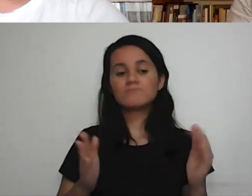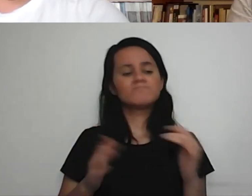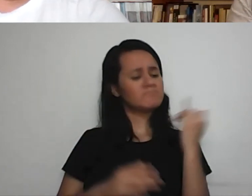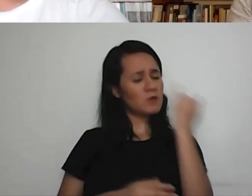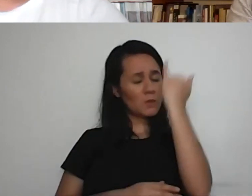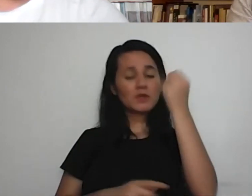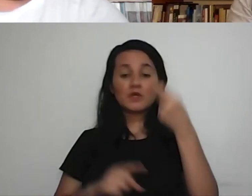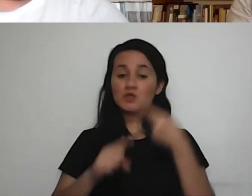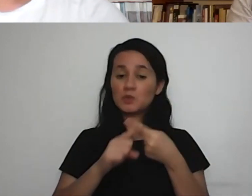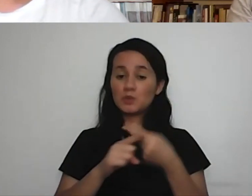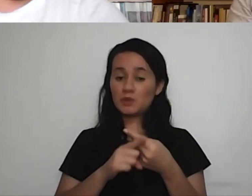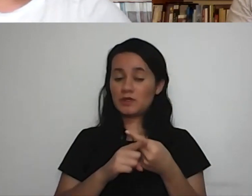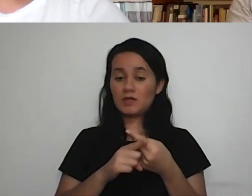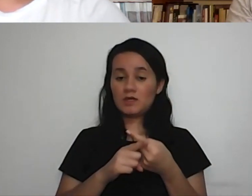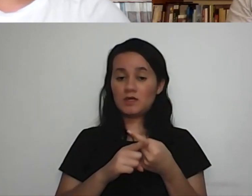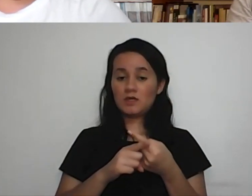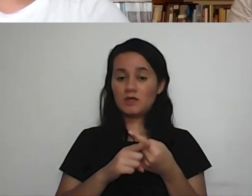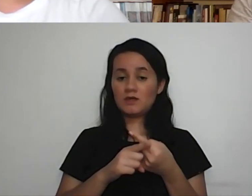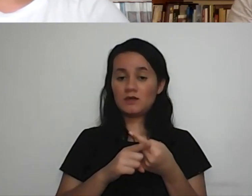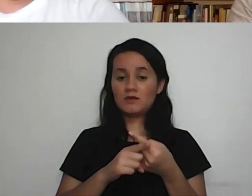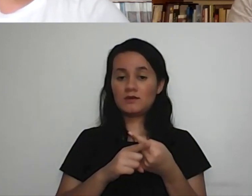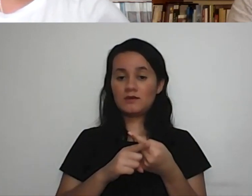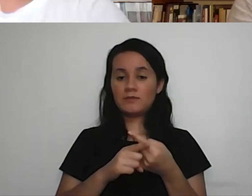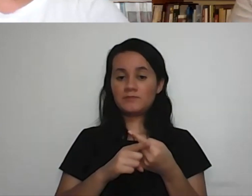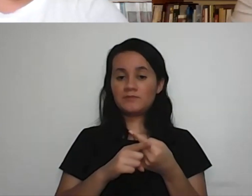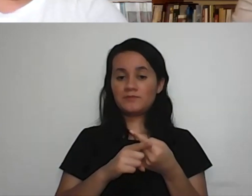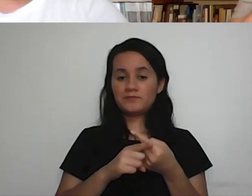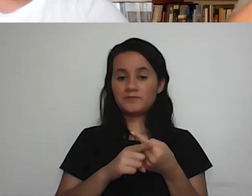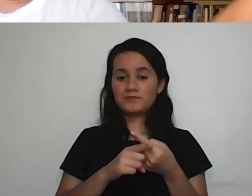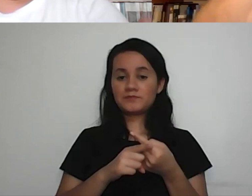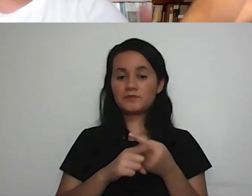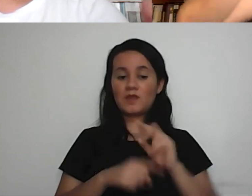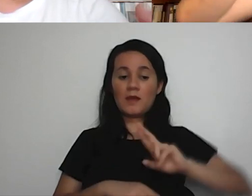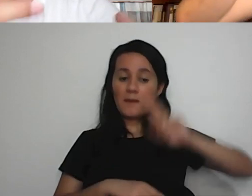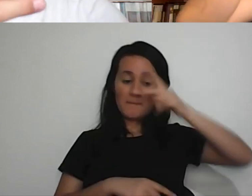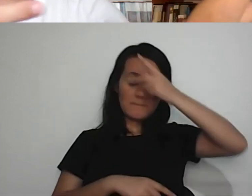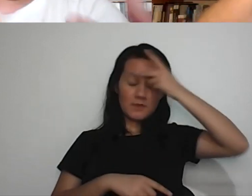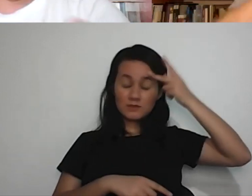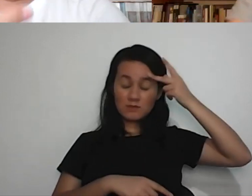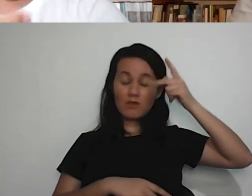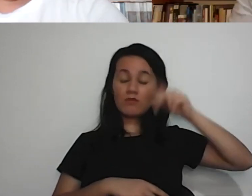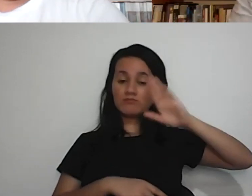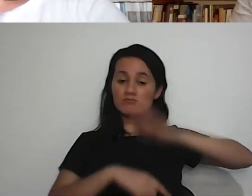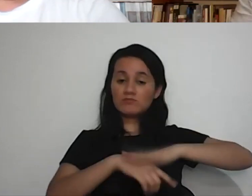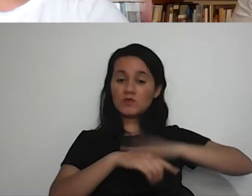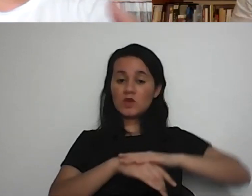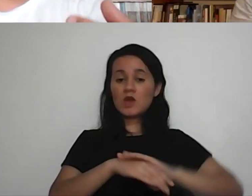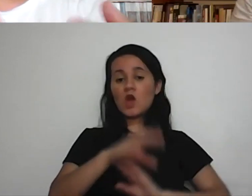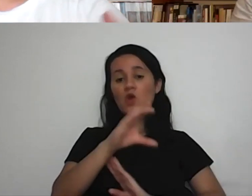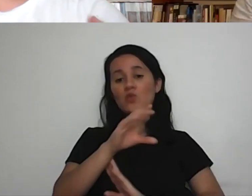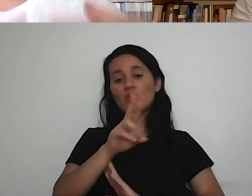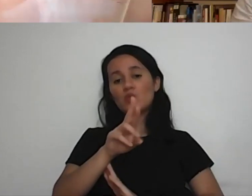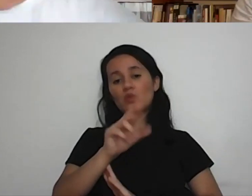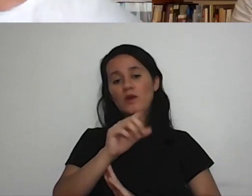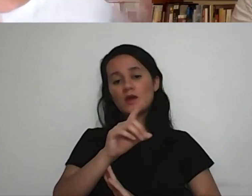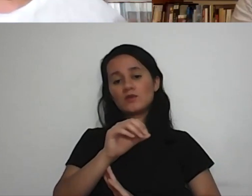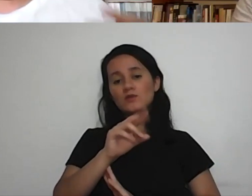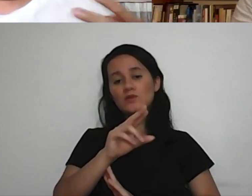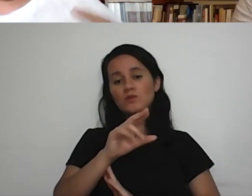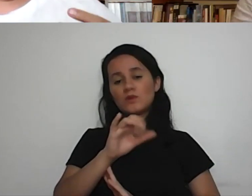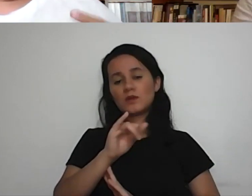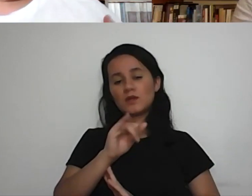fundamental, porque é essa pessoa que vai fazer a curadoria ali fina entre a